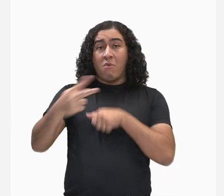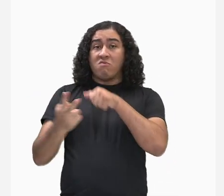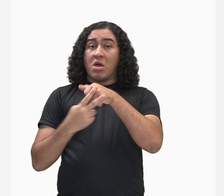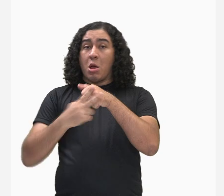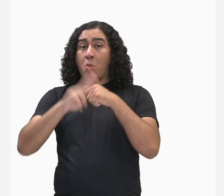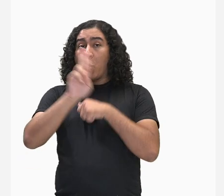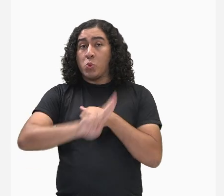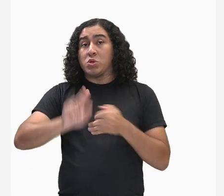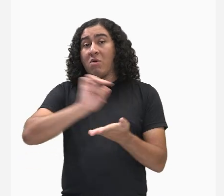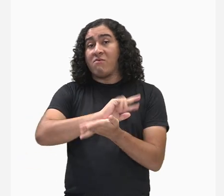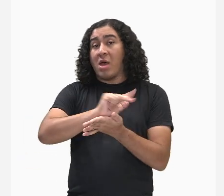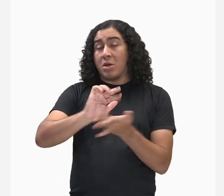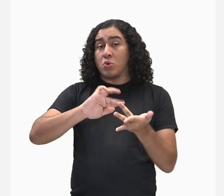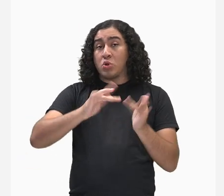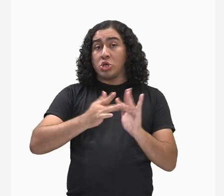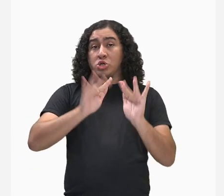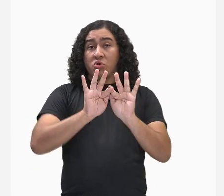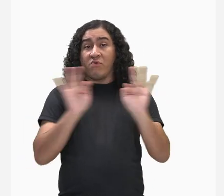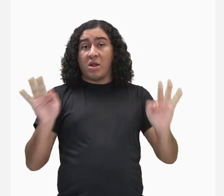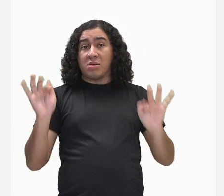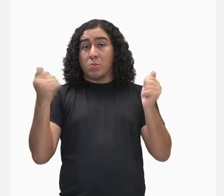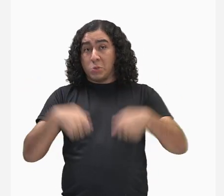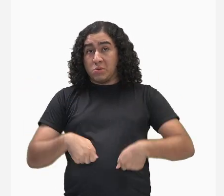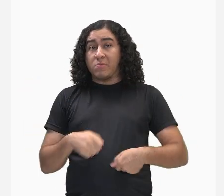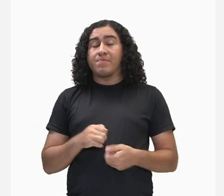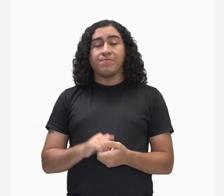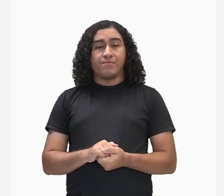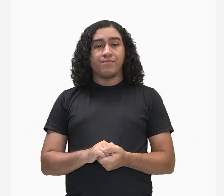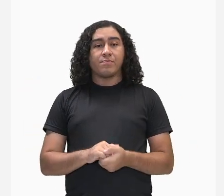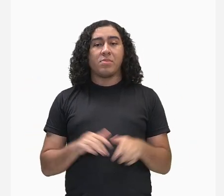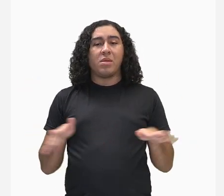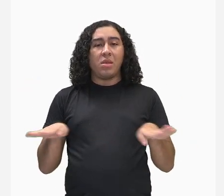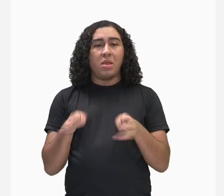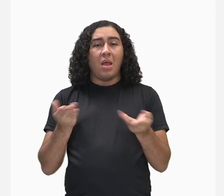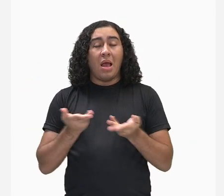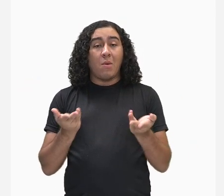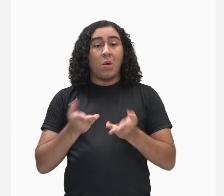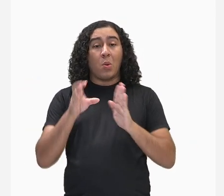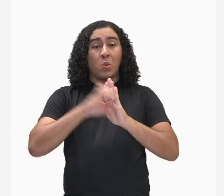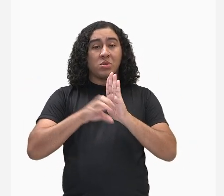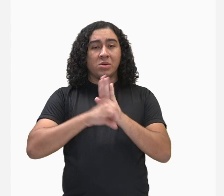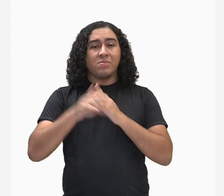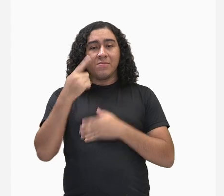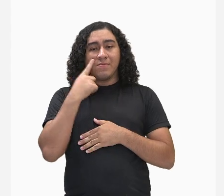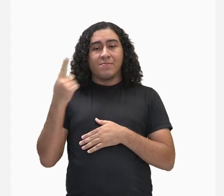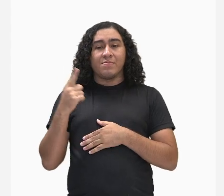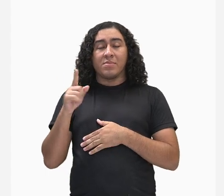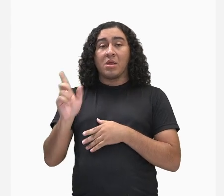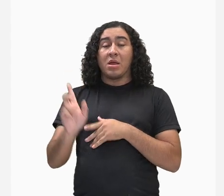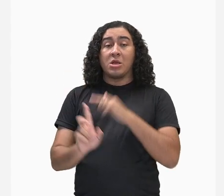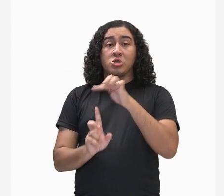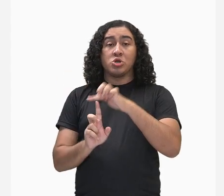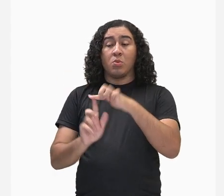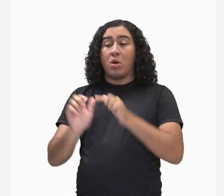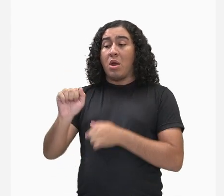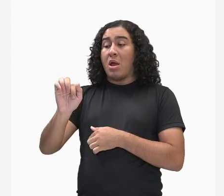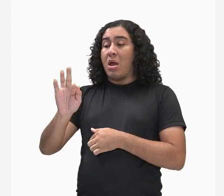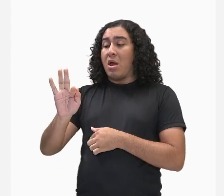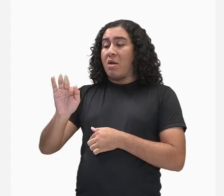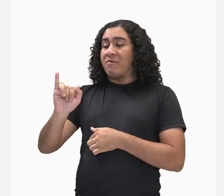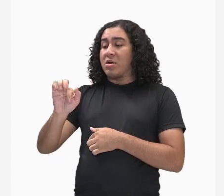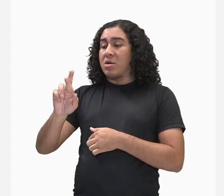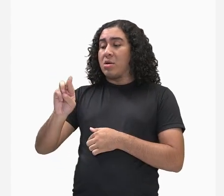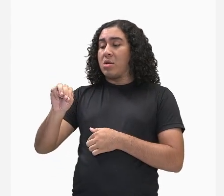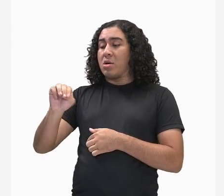várias situações, em várias construções gramaticais. Vamos ver a forma afirmativa dele? Então, to be affirmative